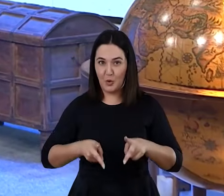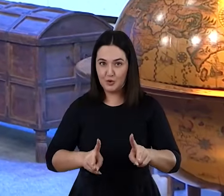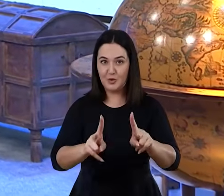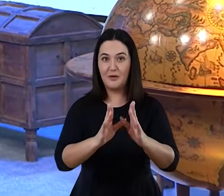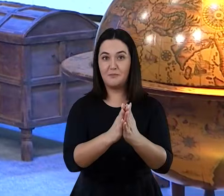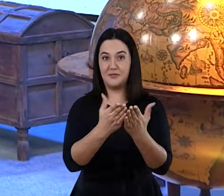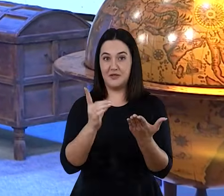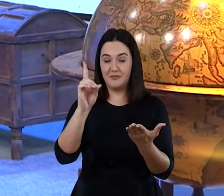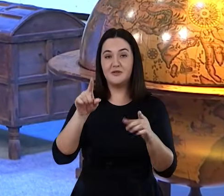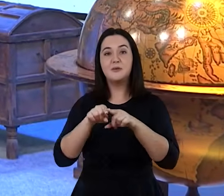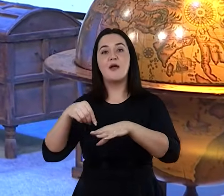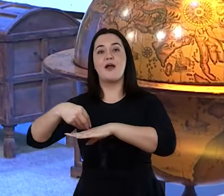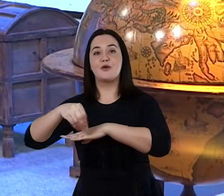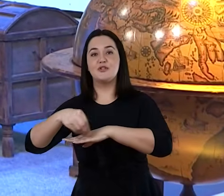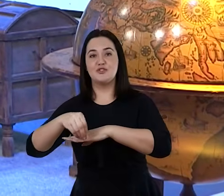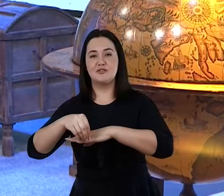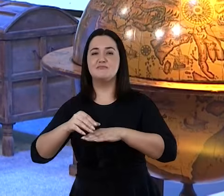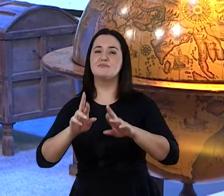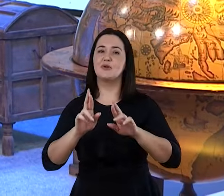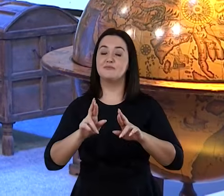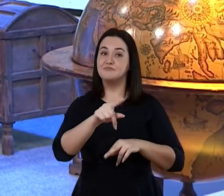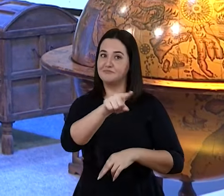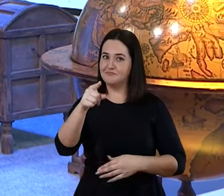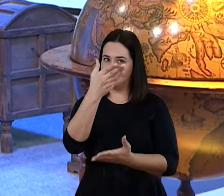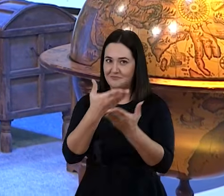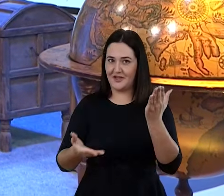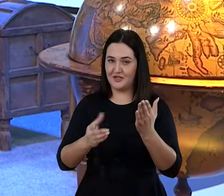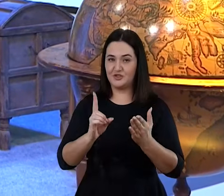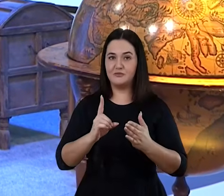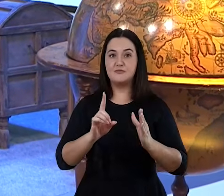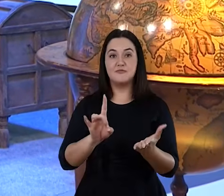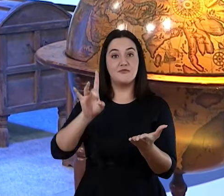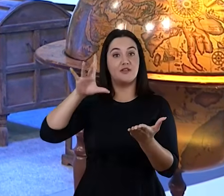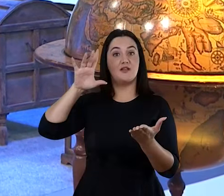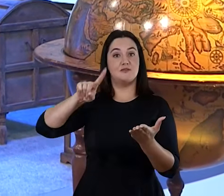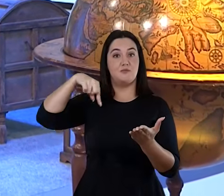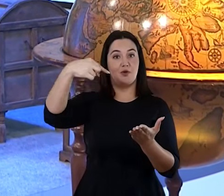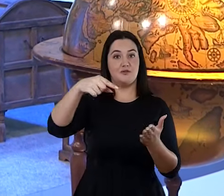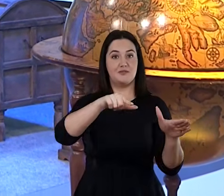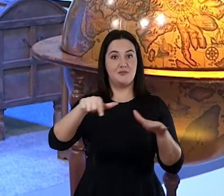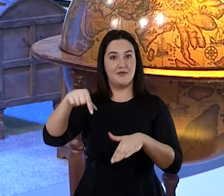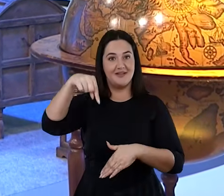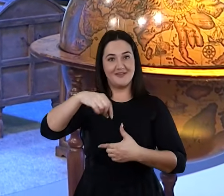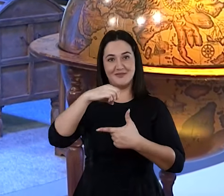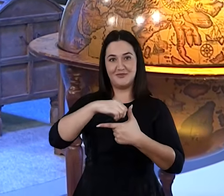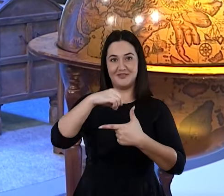para falar sobre a Bíblia e a arqueologia. Portanto, não perca o programa Evidências semana que